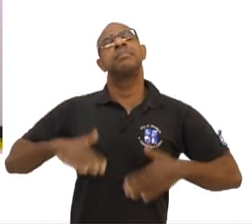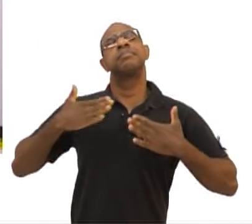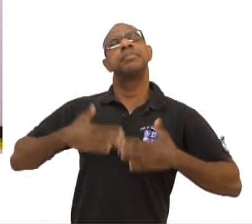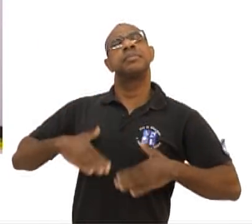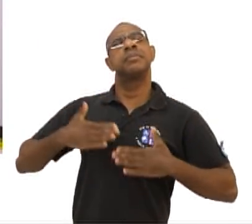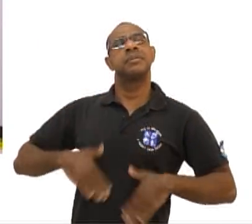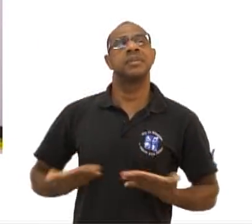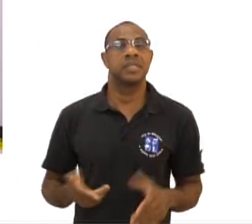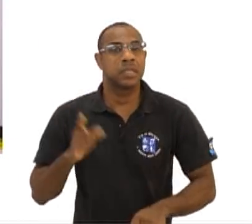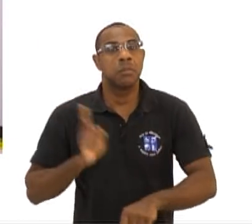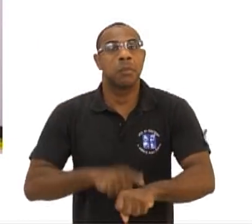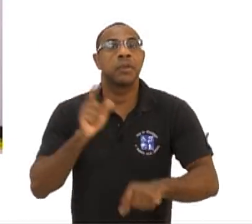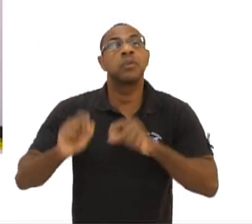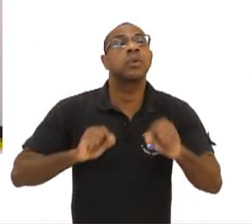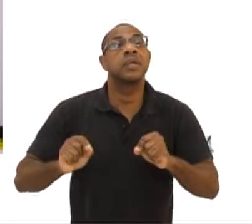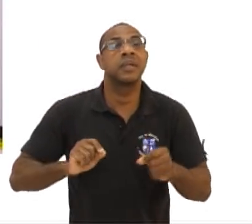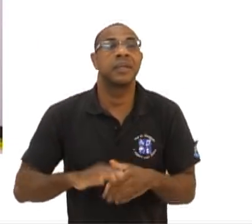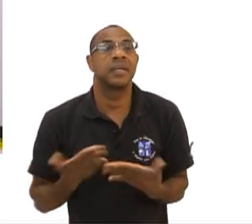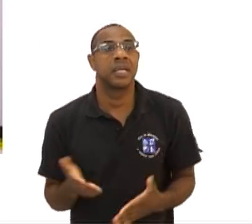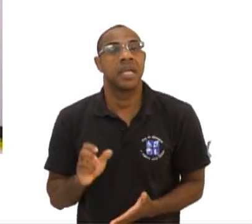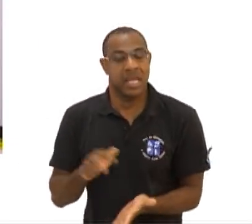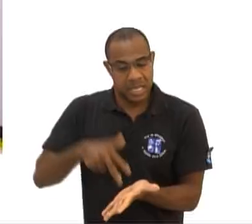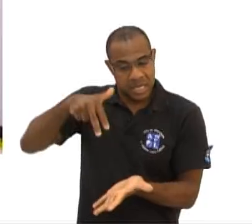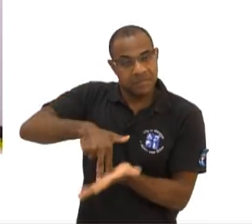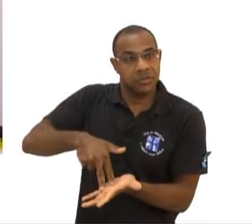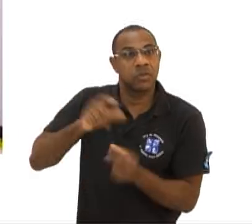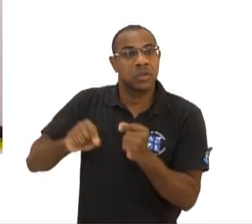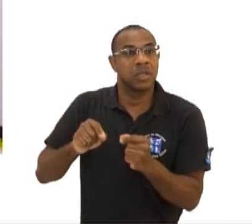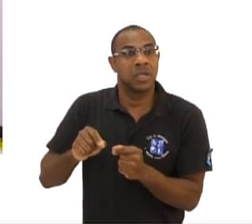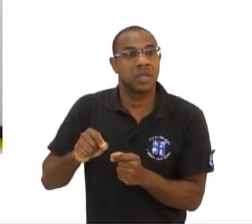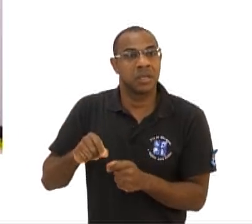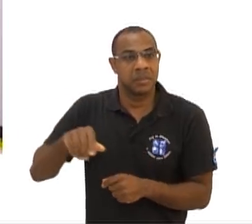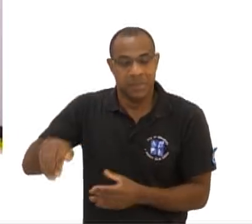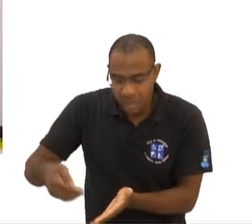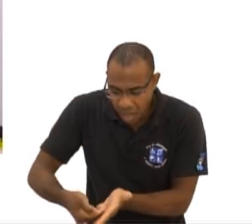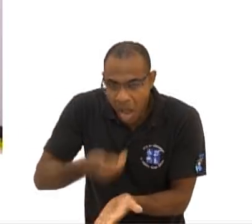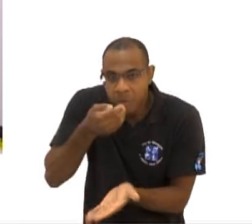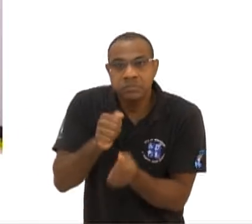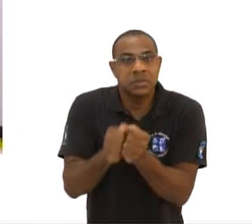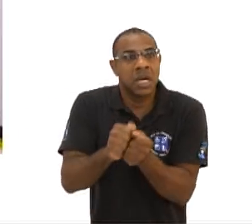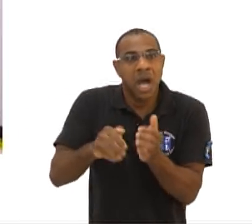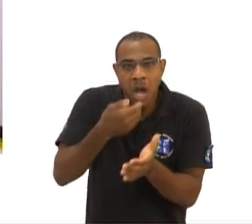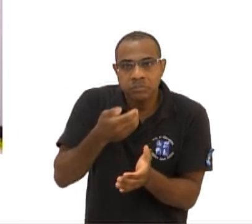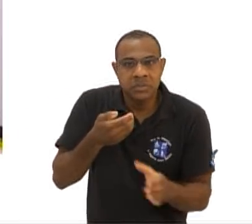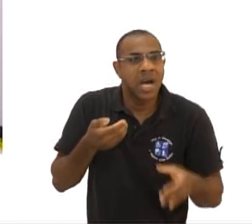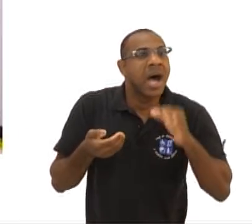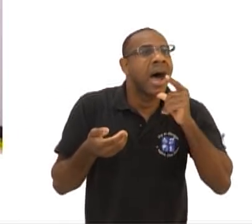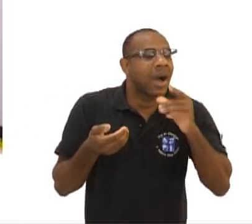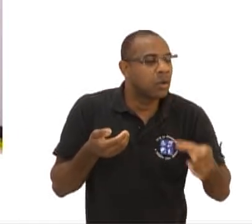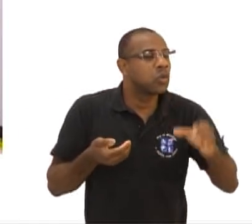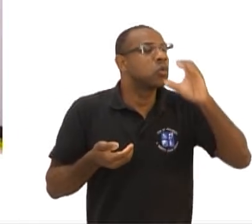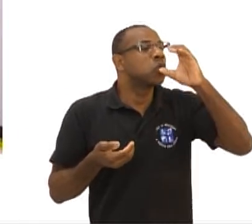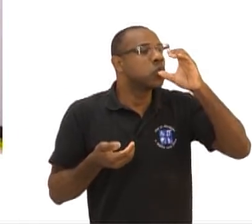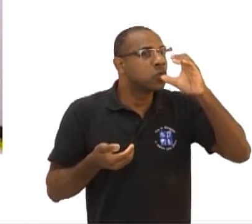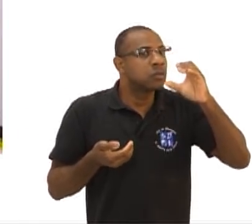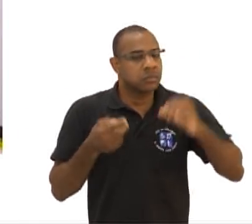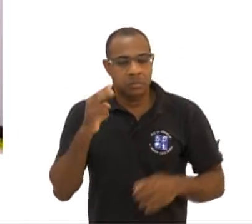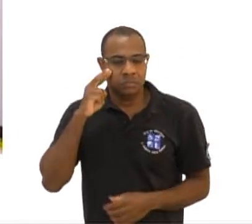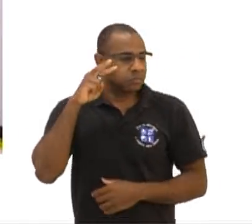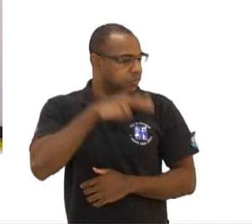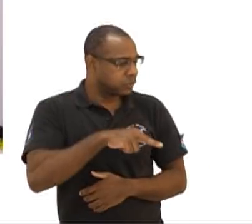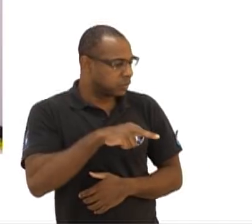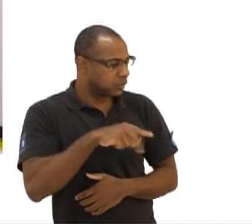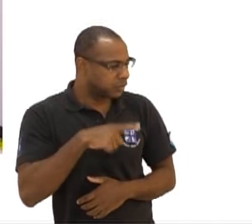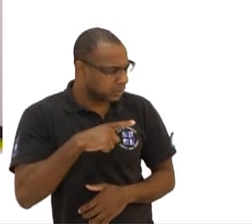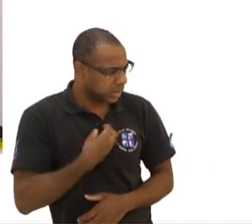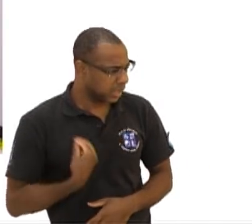cítara. Nesse momento, ele levantou, comeu um punhado de arroz, bebeu um pouco de água, e todos olharam: mestre, você